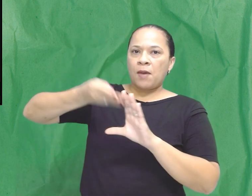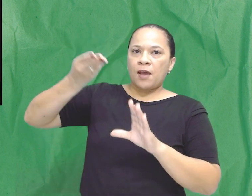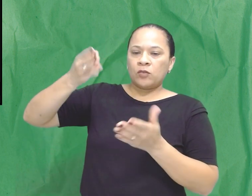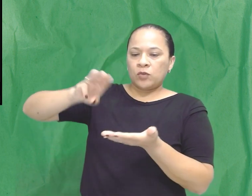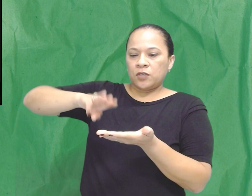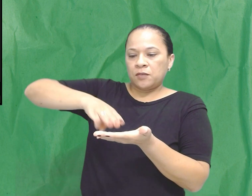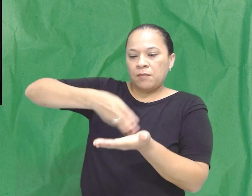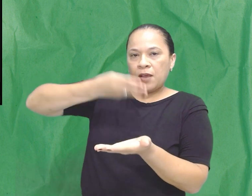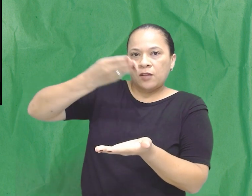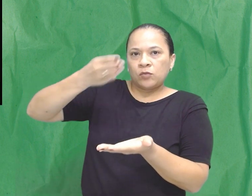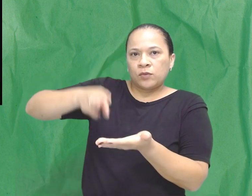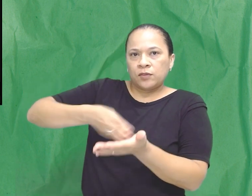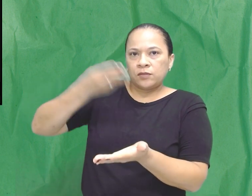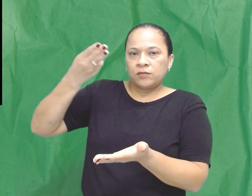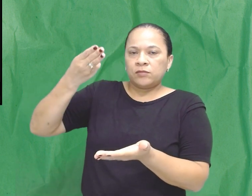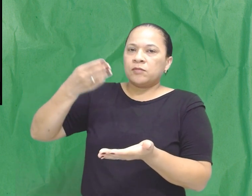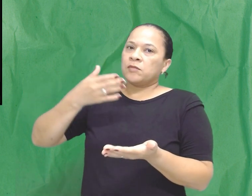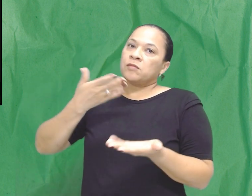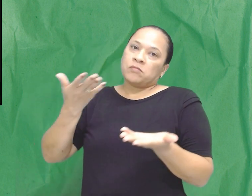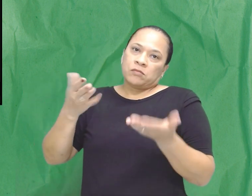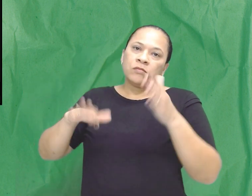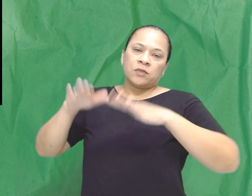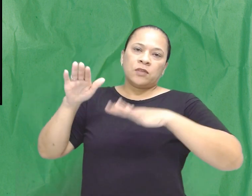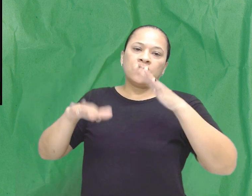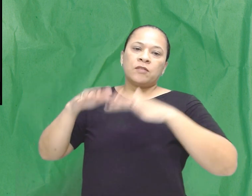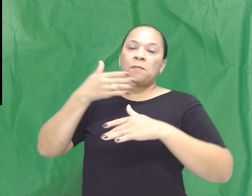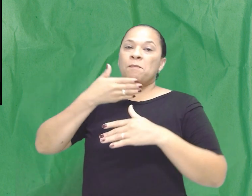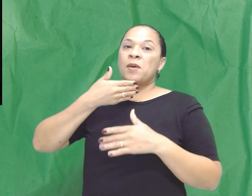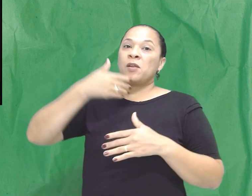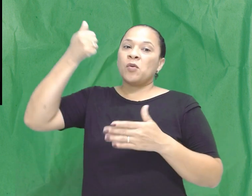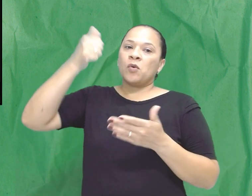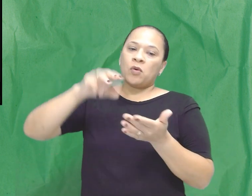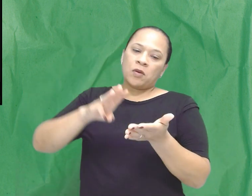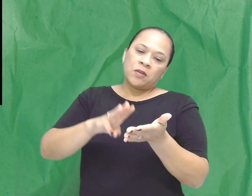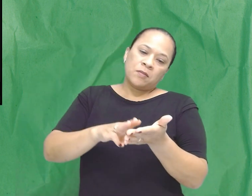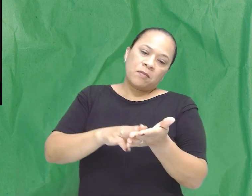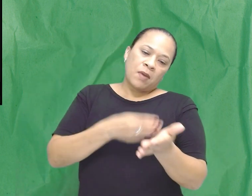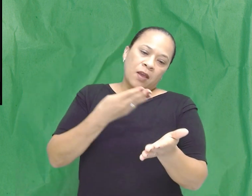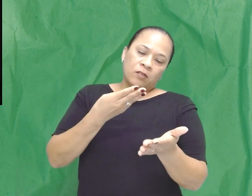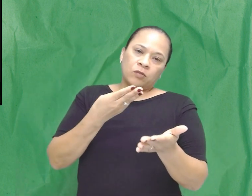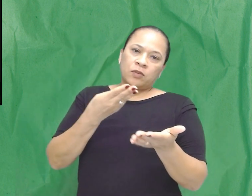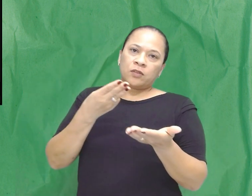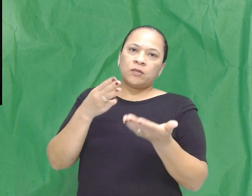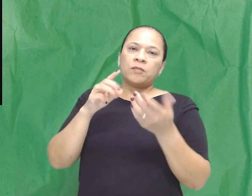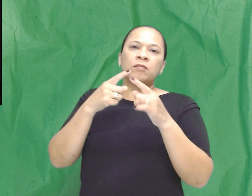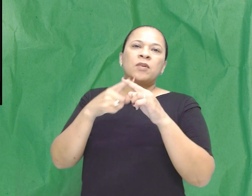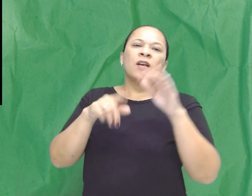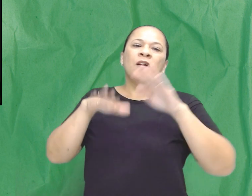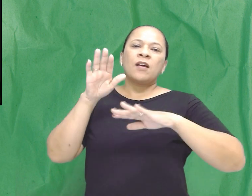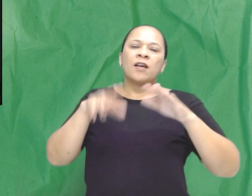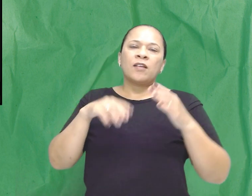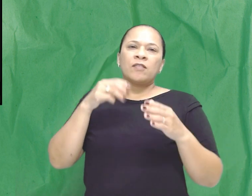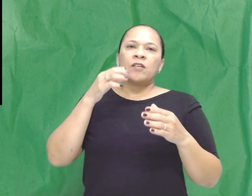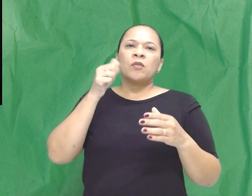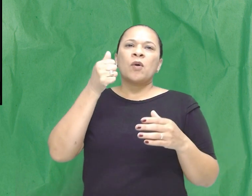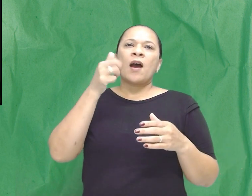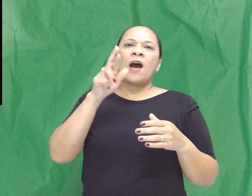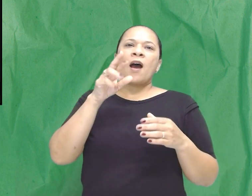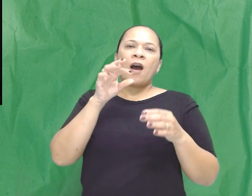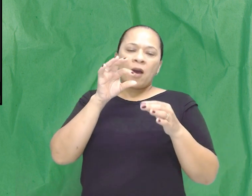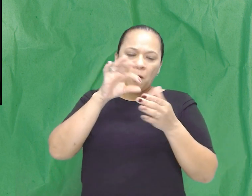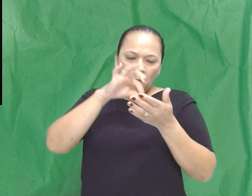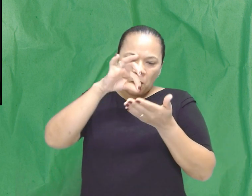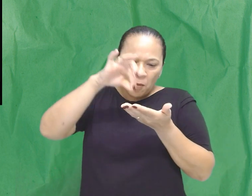agregam menos ar. Mas pode acontecer do seu biscoito formar bolha de ar. Então é muito importante que após o tingimento e